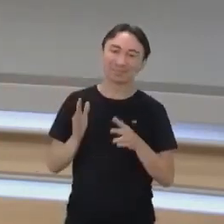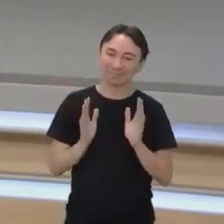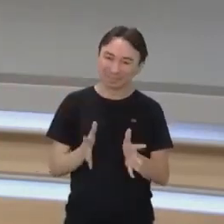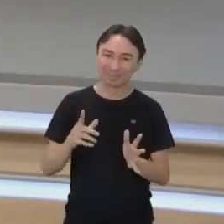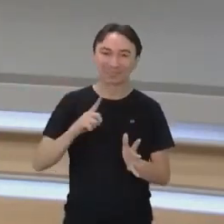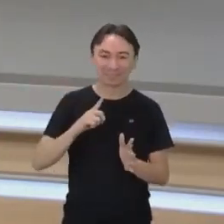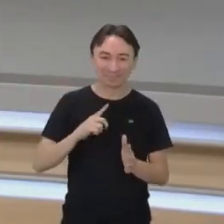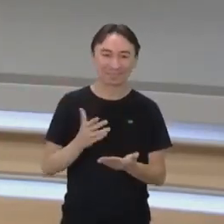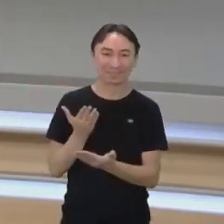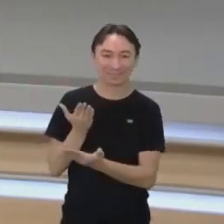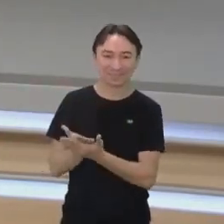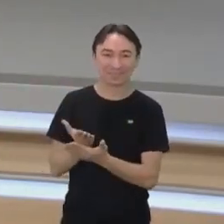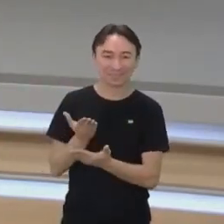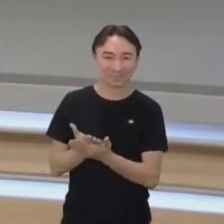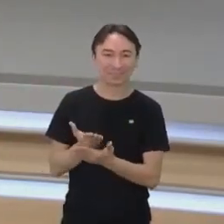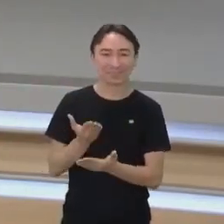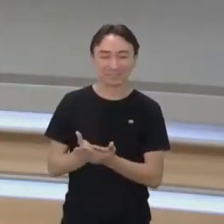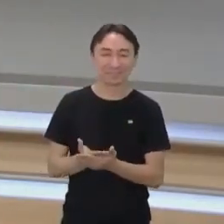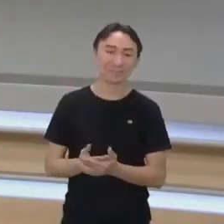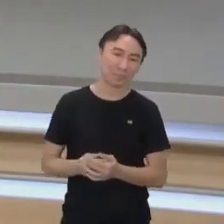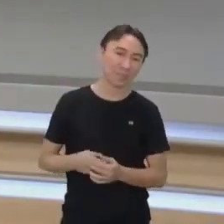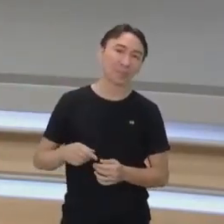aulas anteriores. Fizemos aqui uma